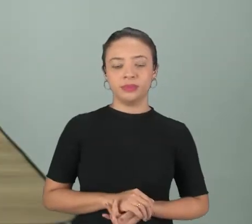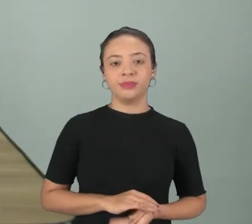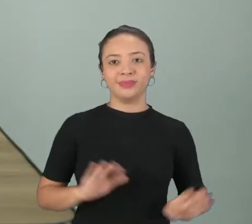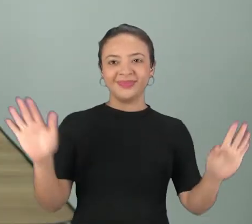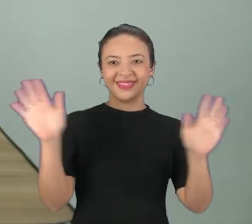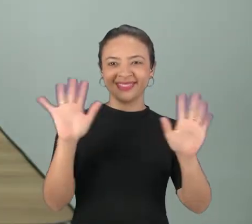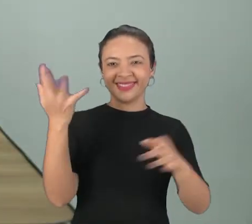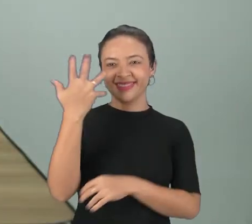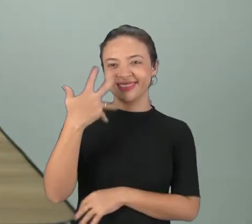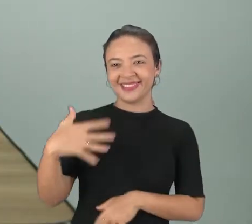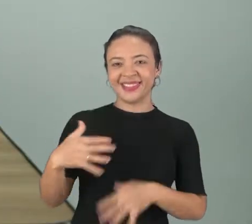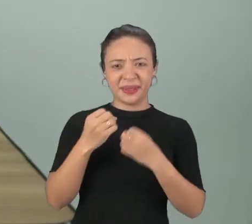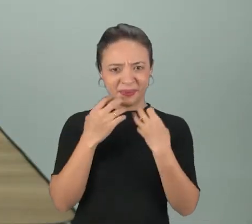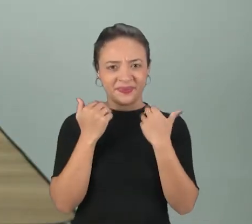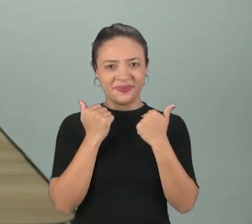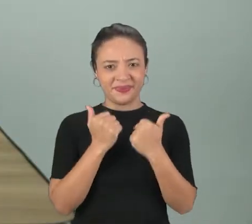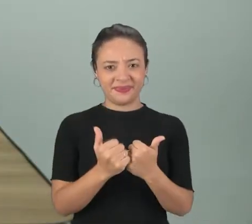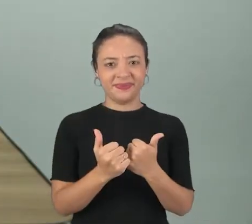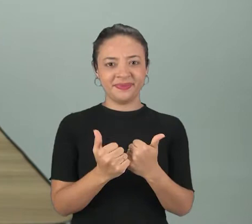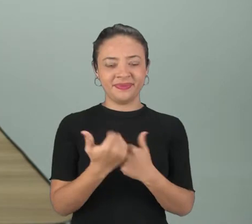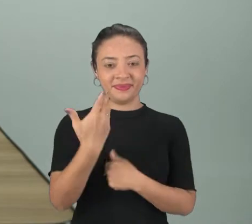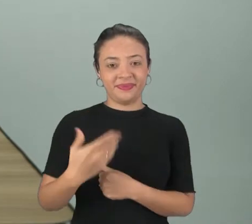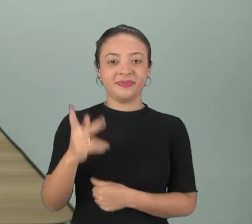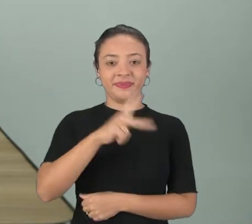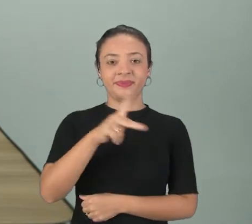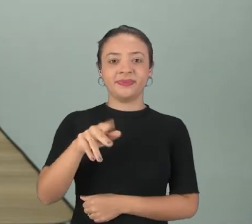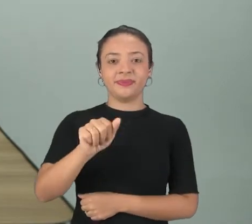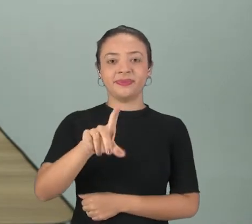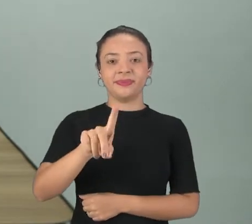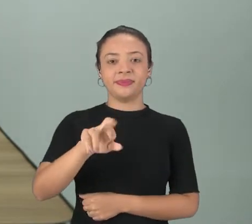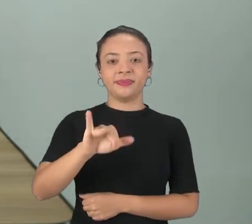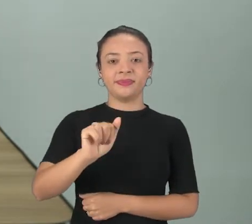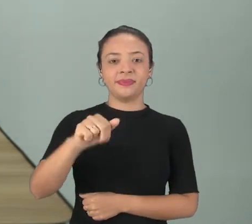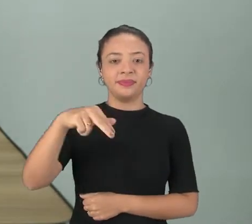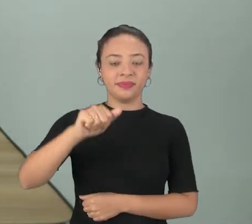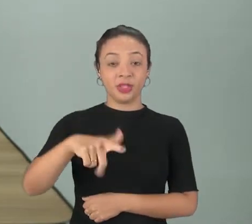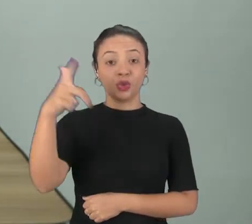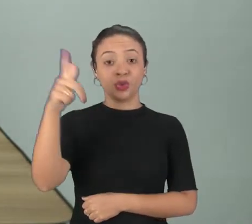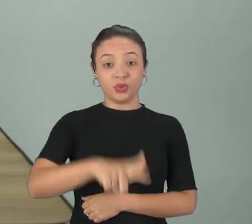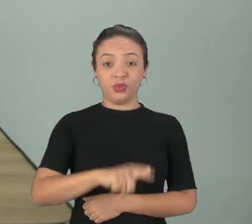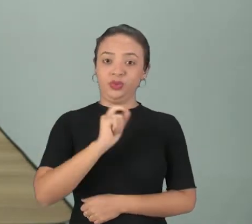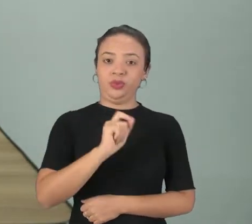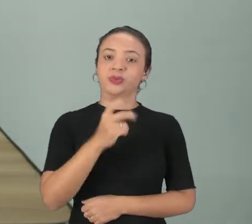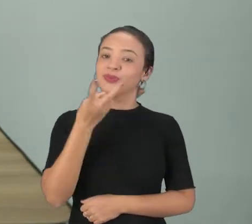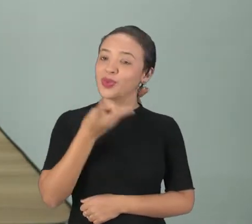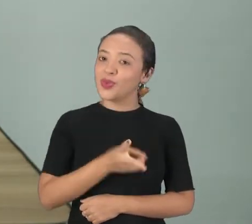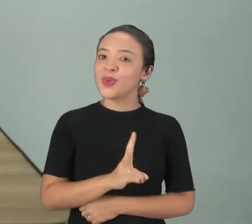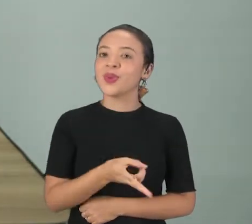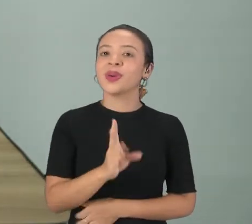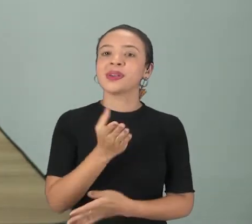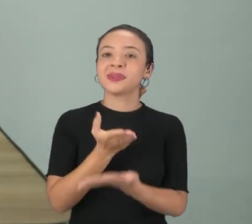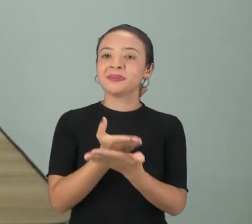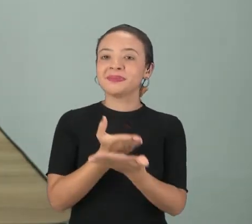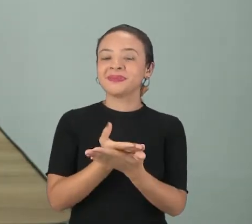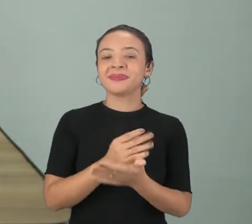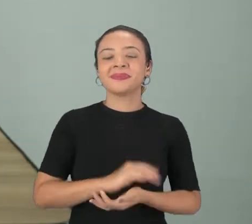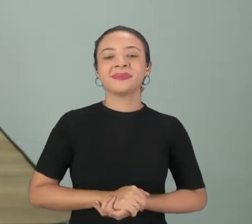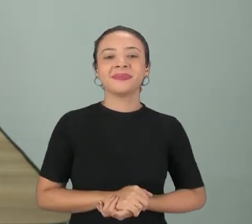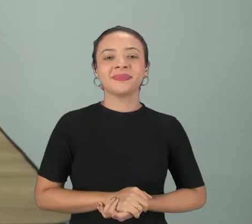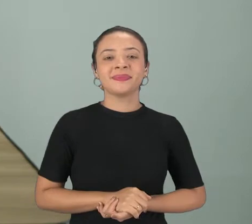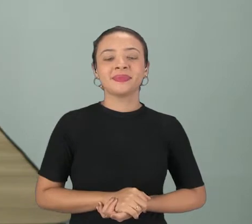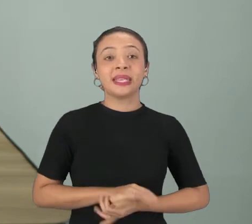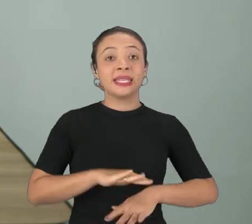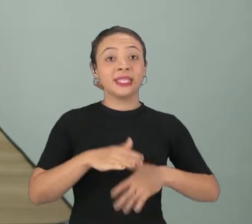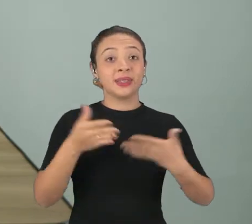o Olá crianças tudo bem com vocês sou a professora Adriana estou de volta para dar continuidade à nossa aula de hoje